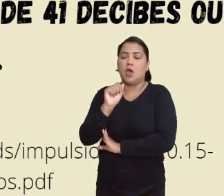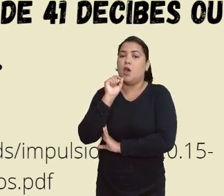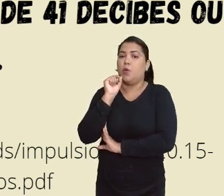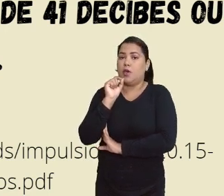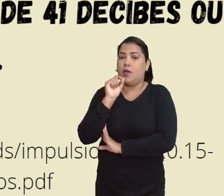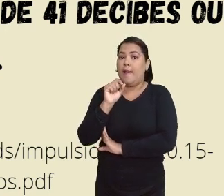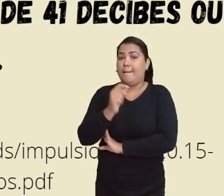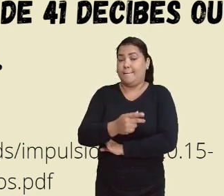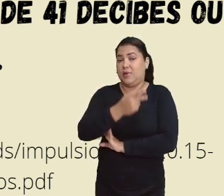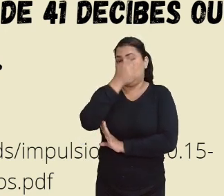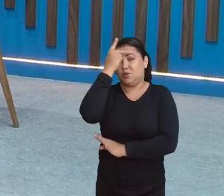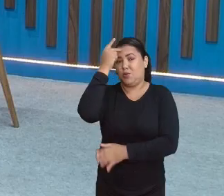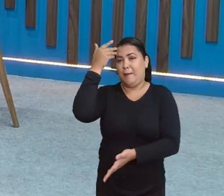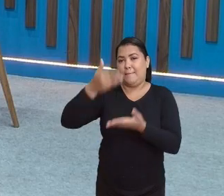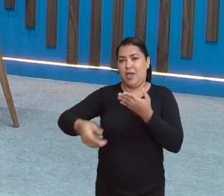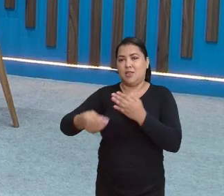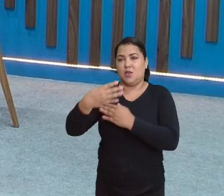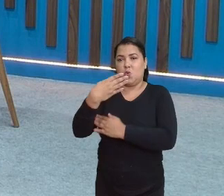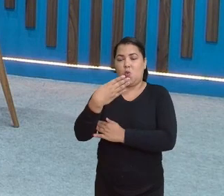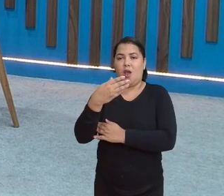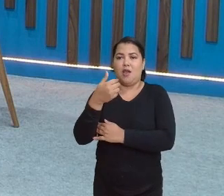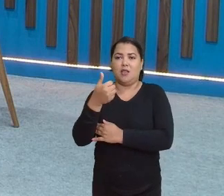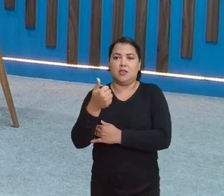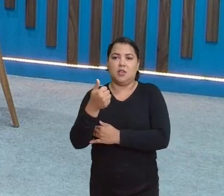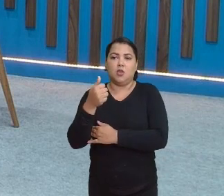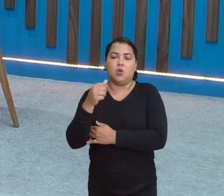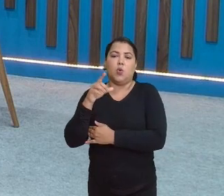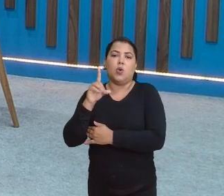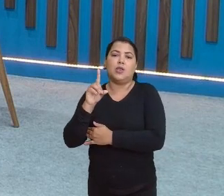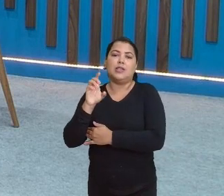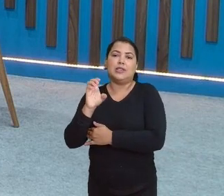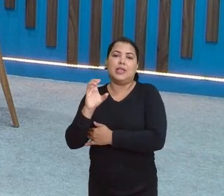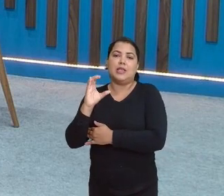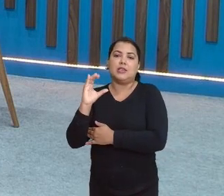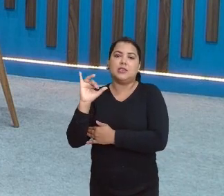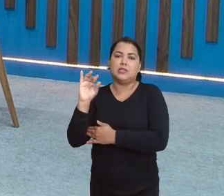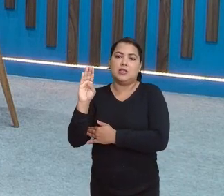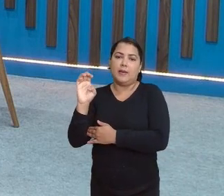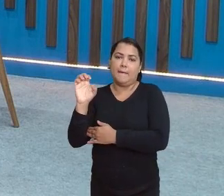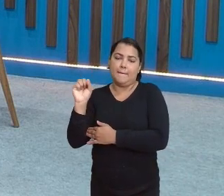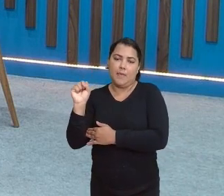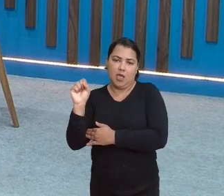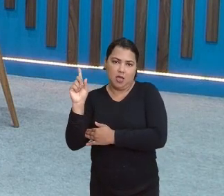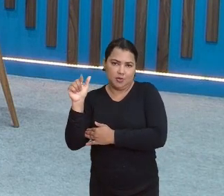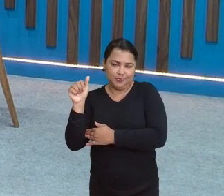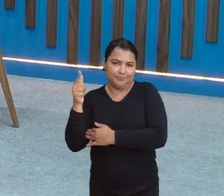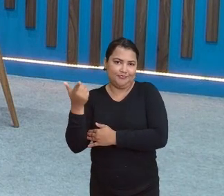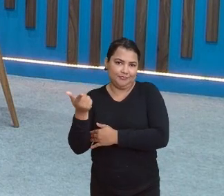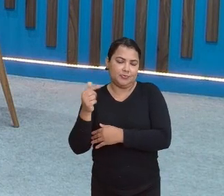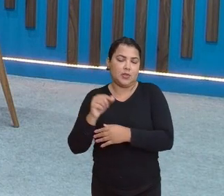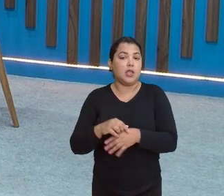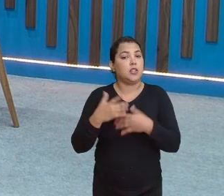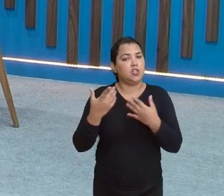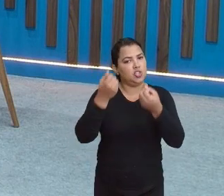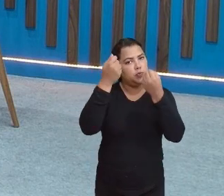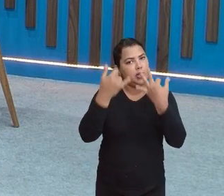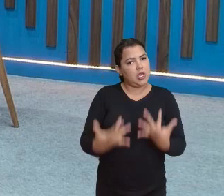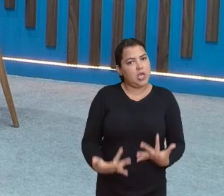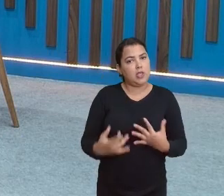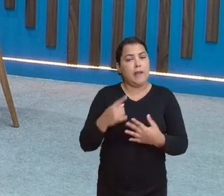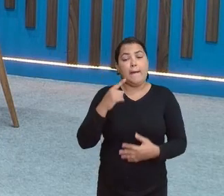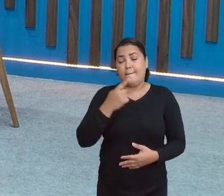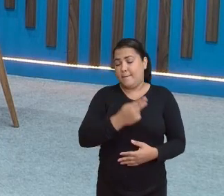capacidade auditiva. A gente estava falando aqui justamente dessa inclusão, né, das pessoas com